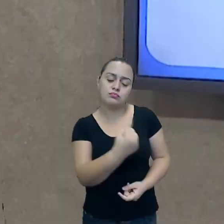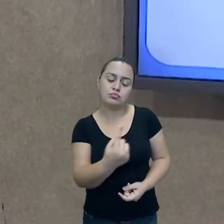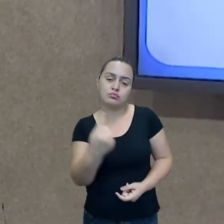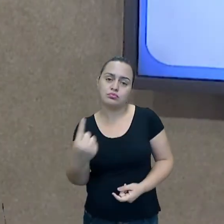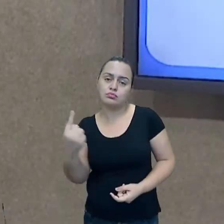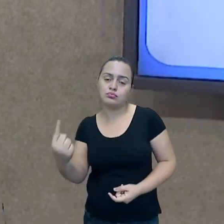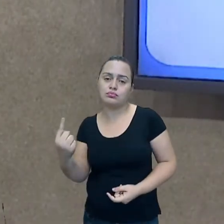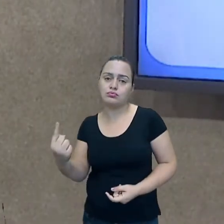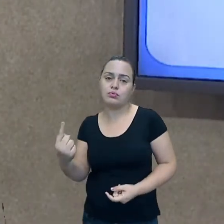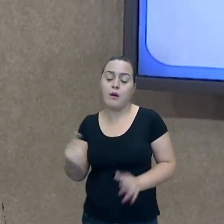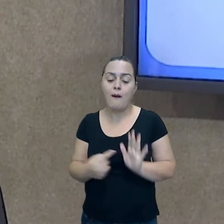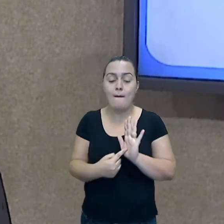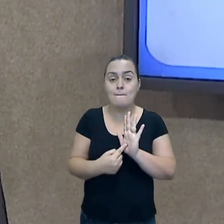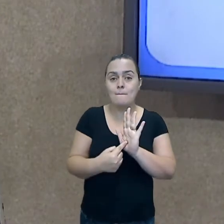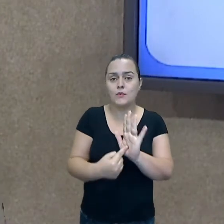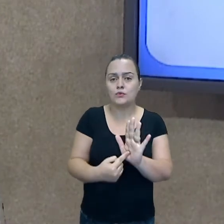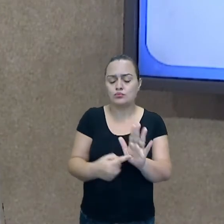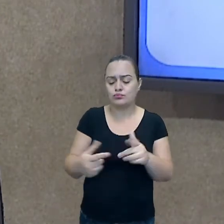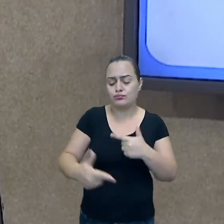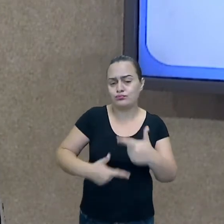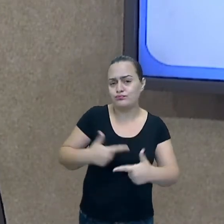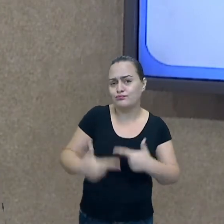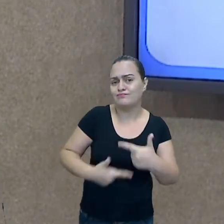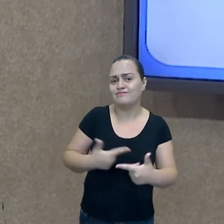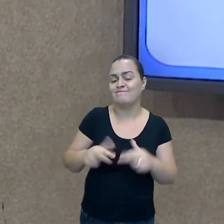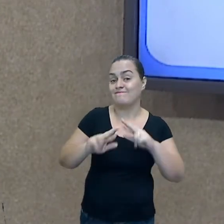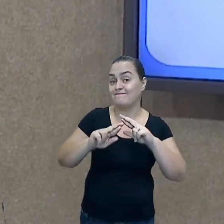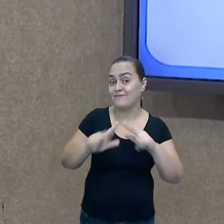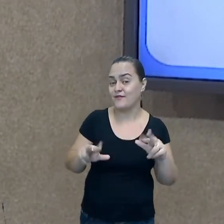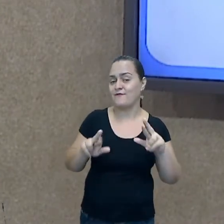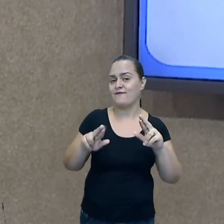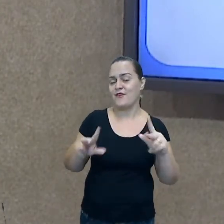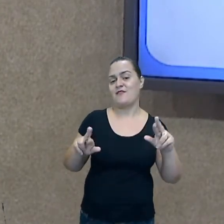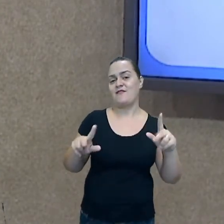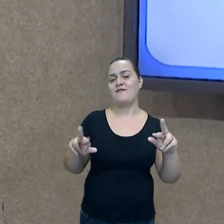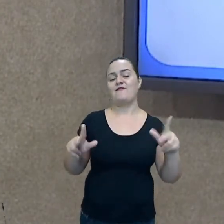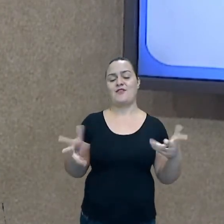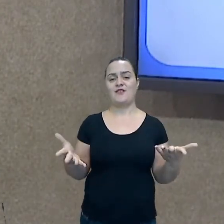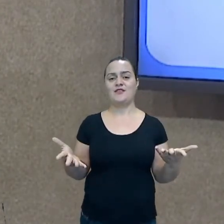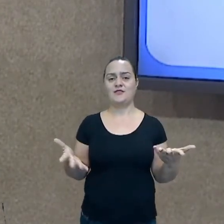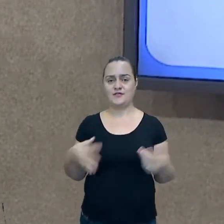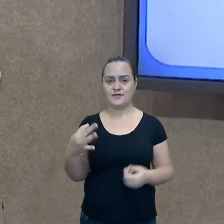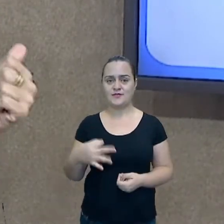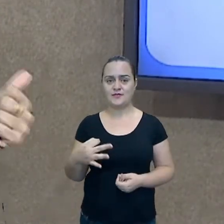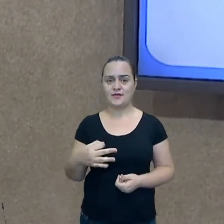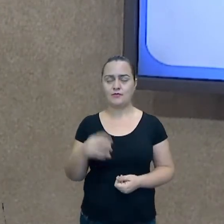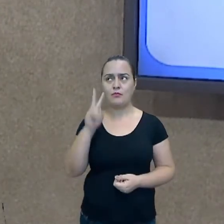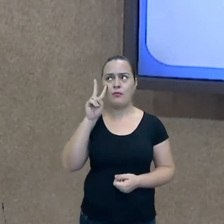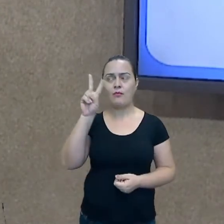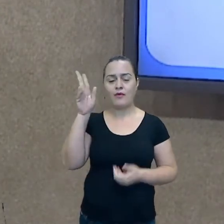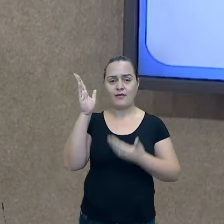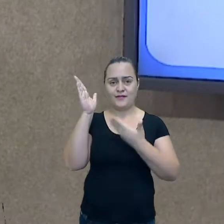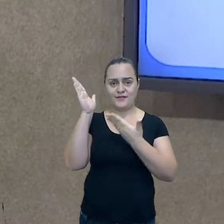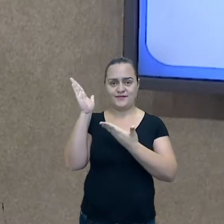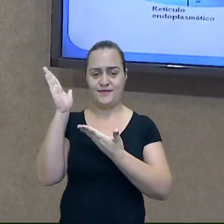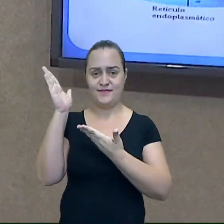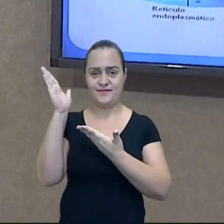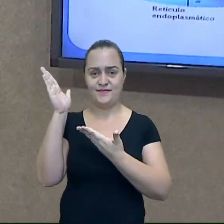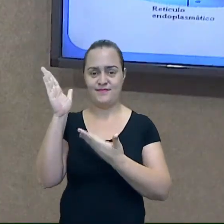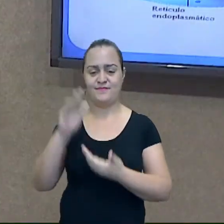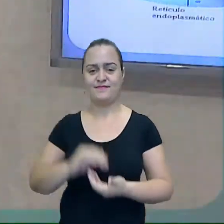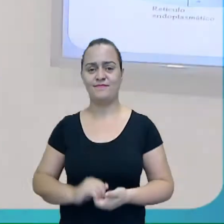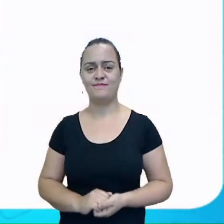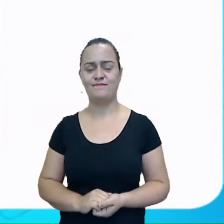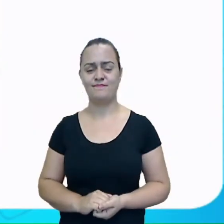apresentar, independente da sua forma, independente da função que desempenham. Olha que imagem